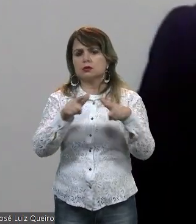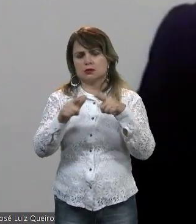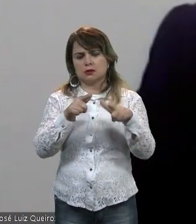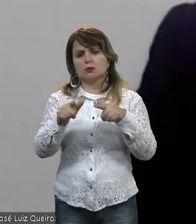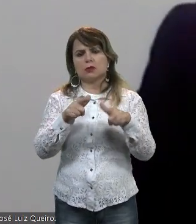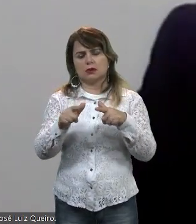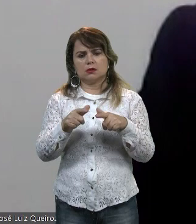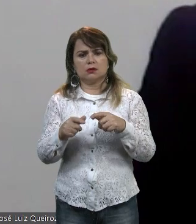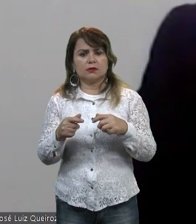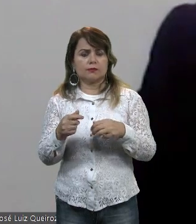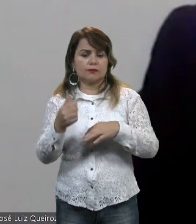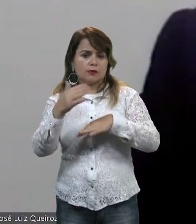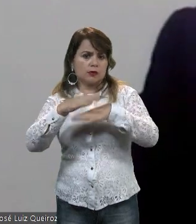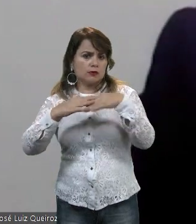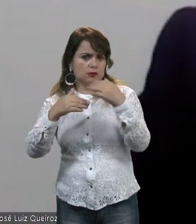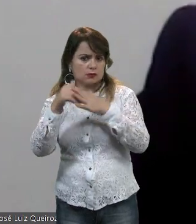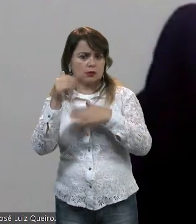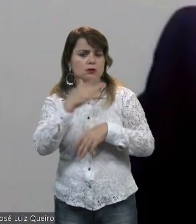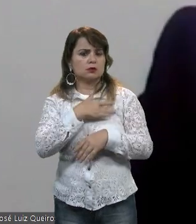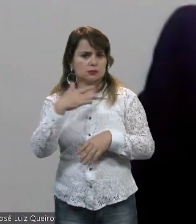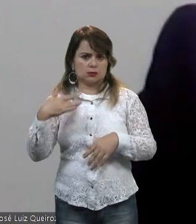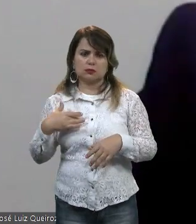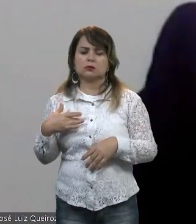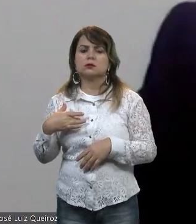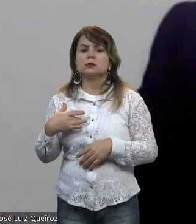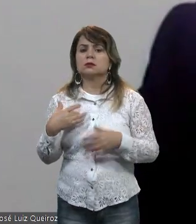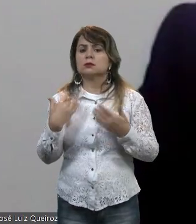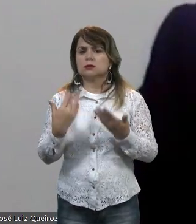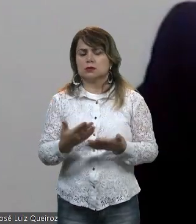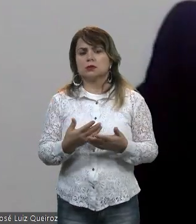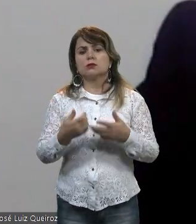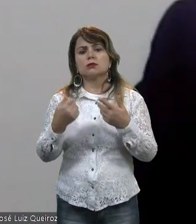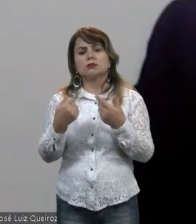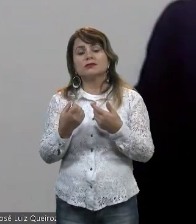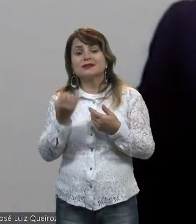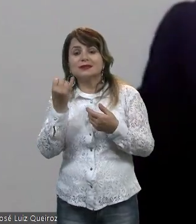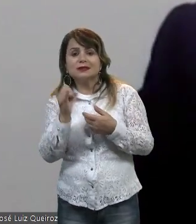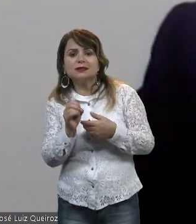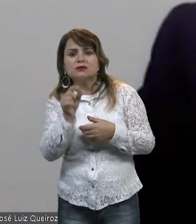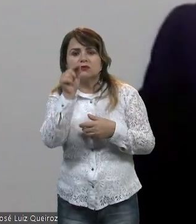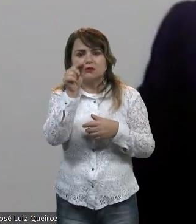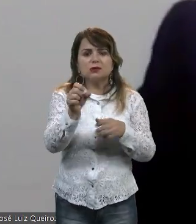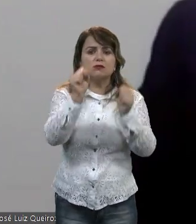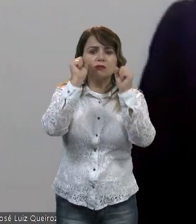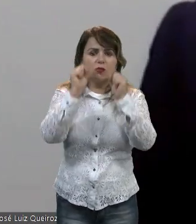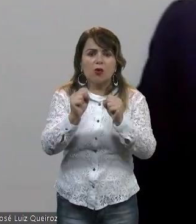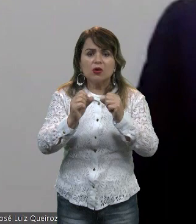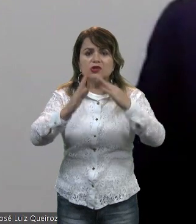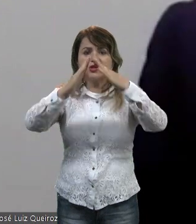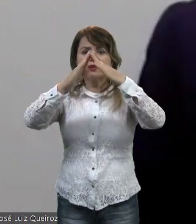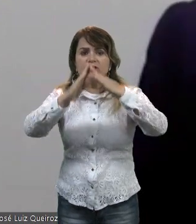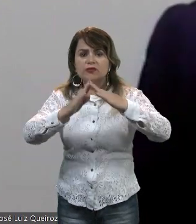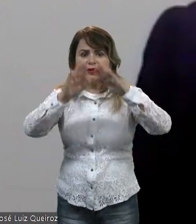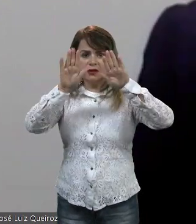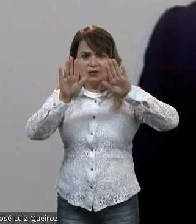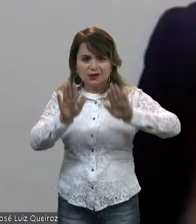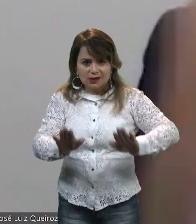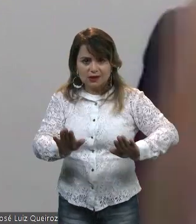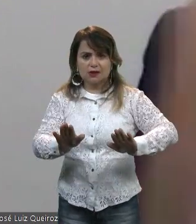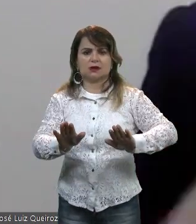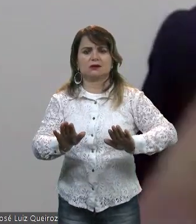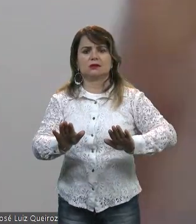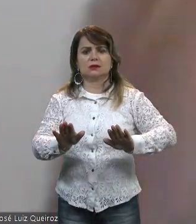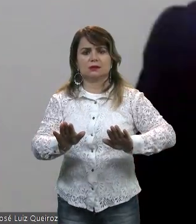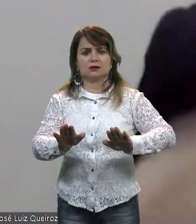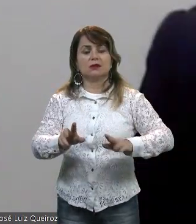frente justamente para as pessoas que podem e que devem ficar em casa. Marília tem mais de 10 mil pontos entre